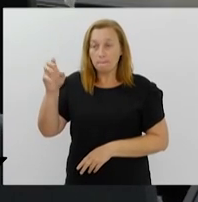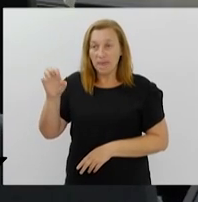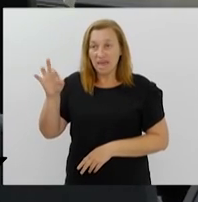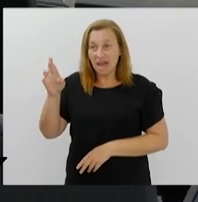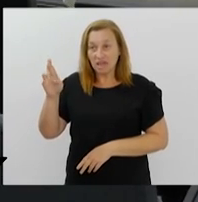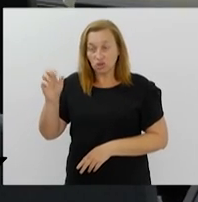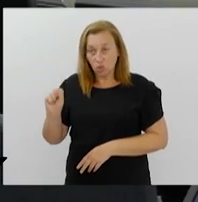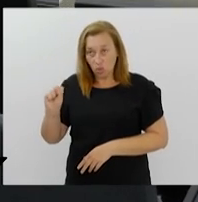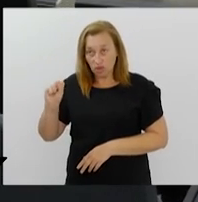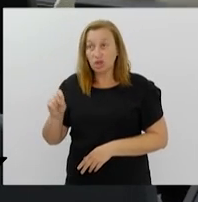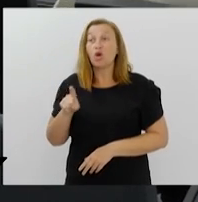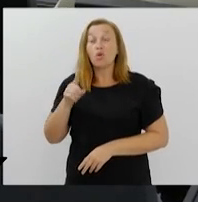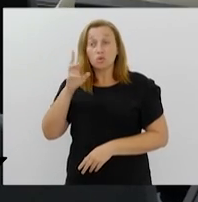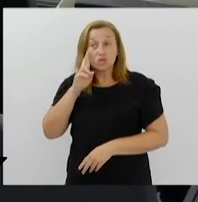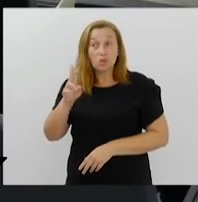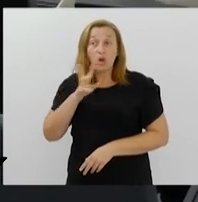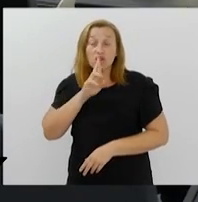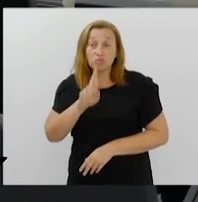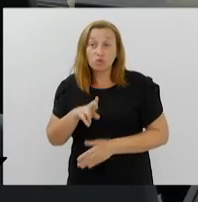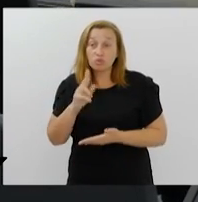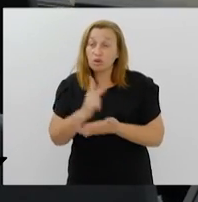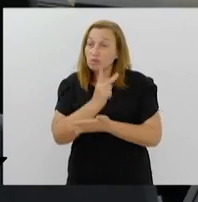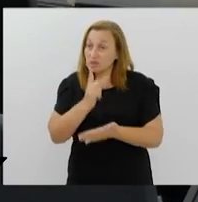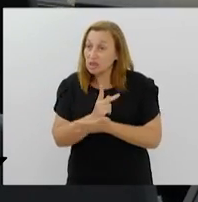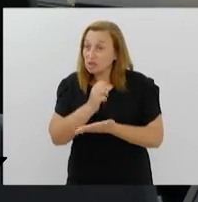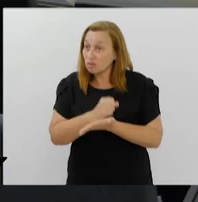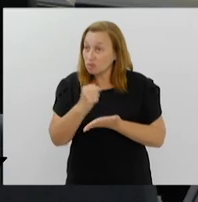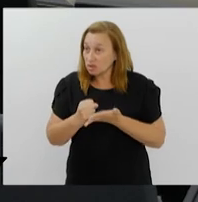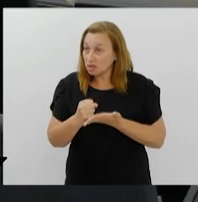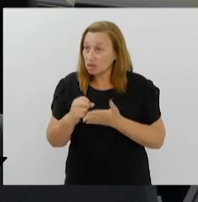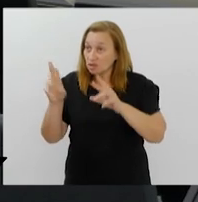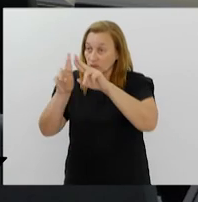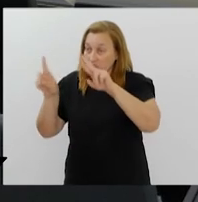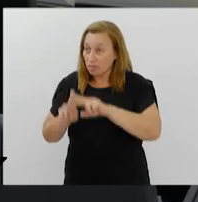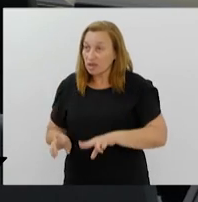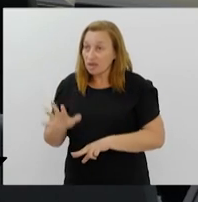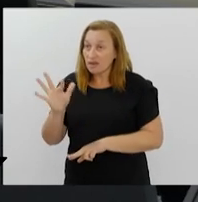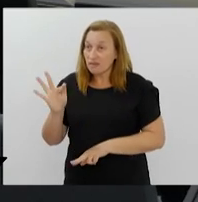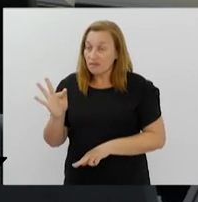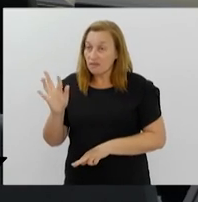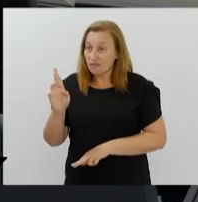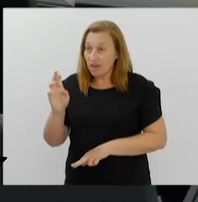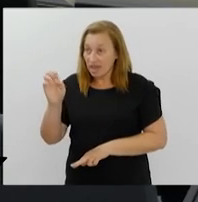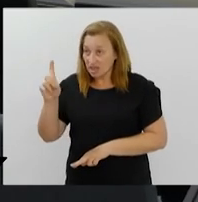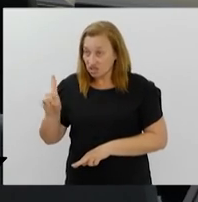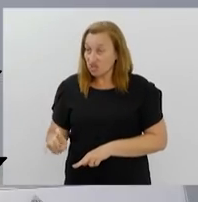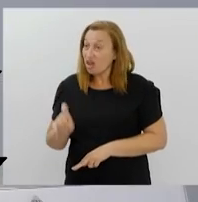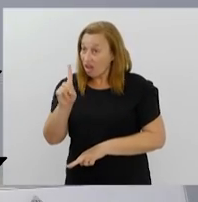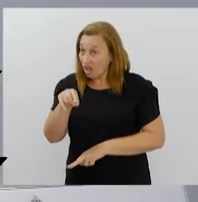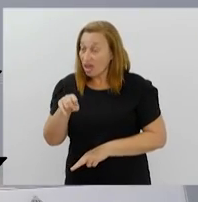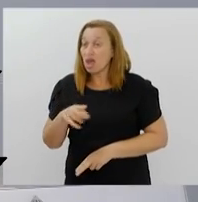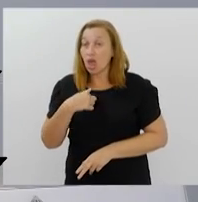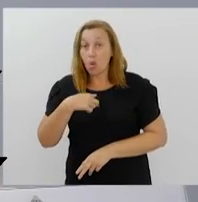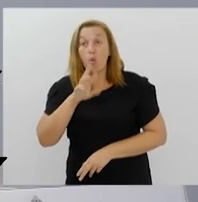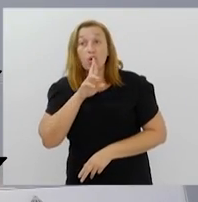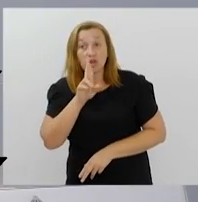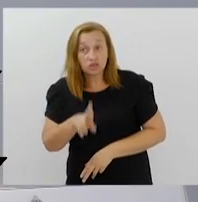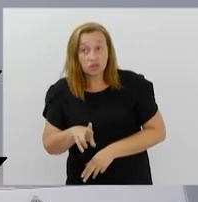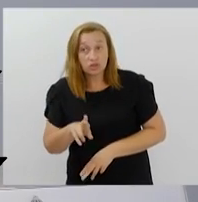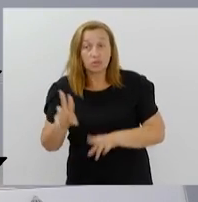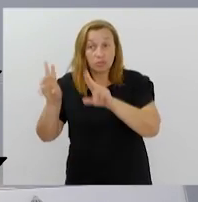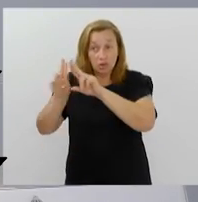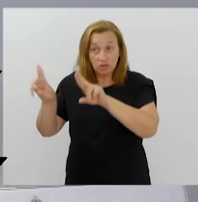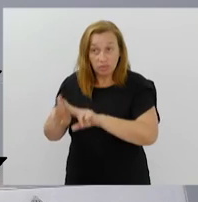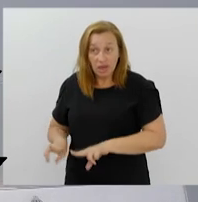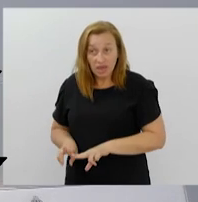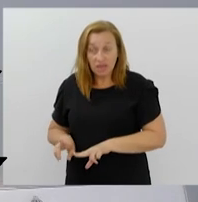pelas interrupções abruptas dos contratos da Unimed ferge é isso eu respondo pela Unimed ferge